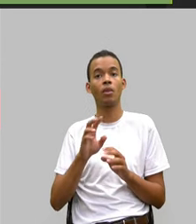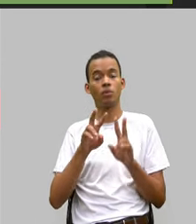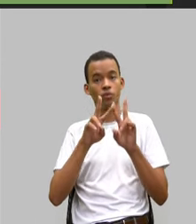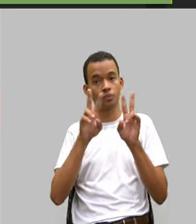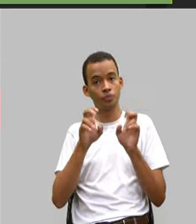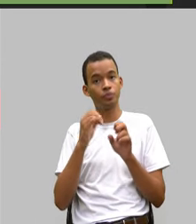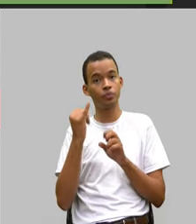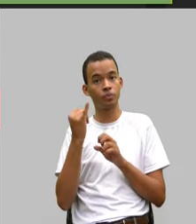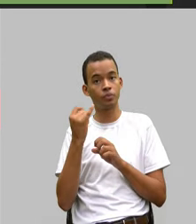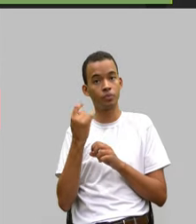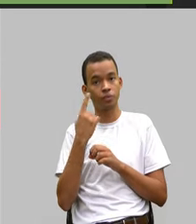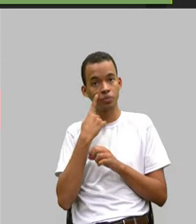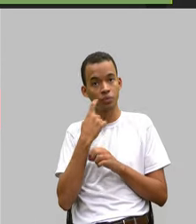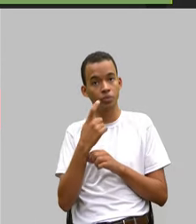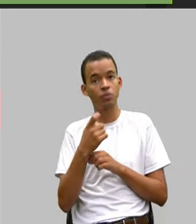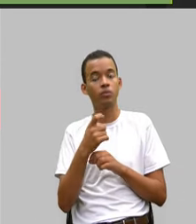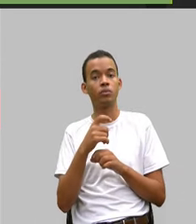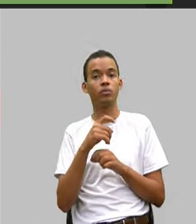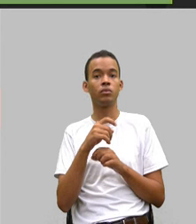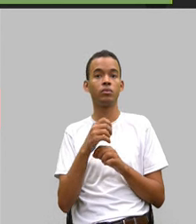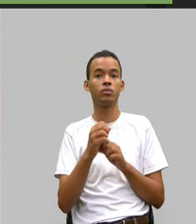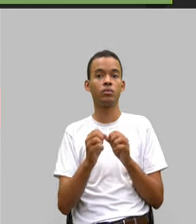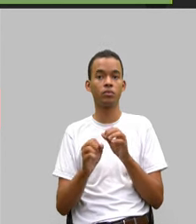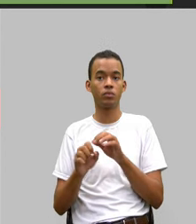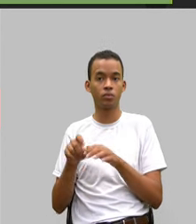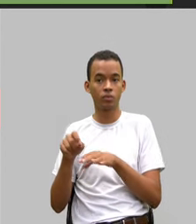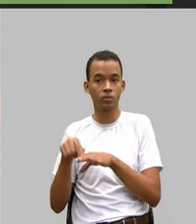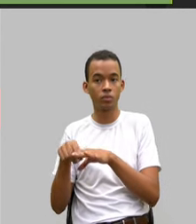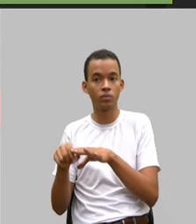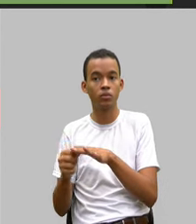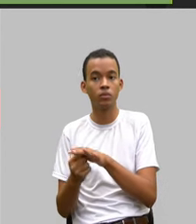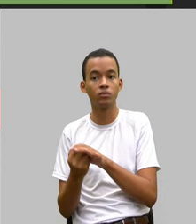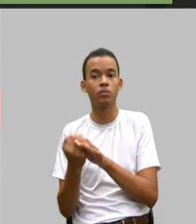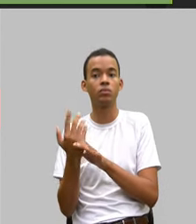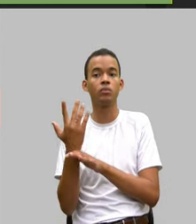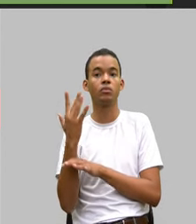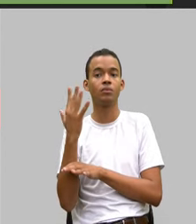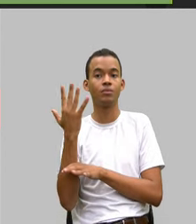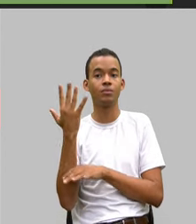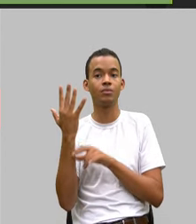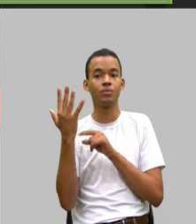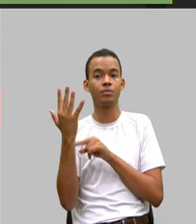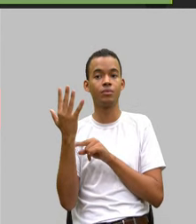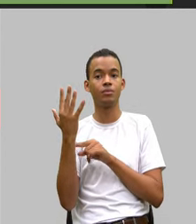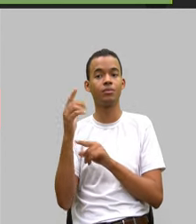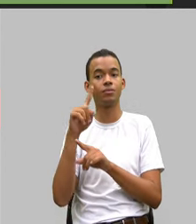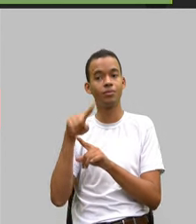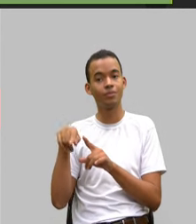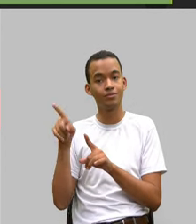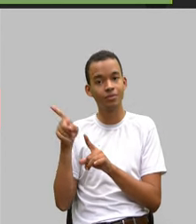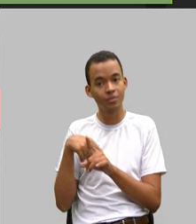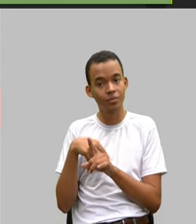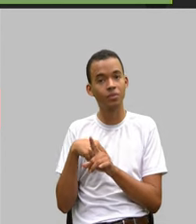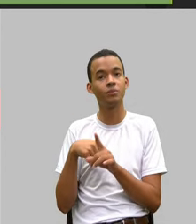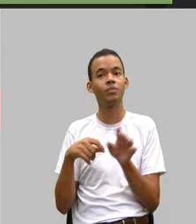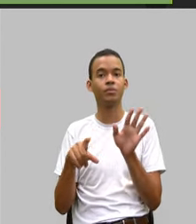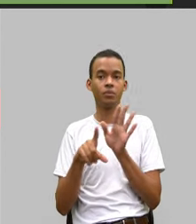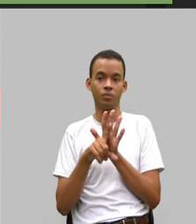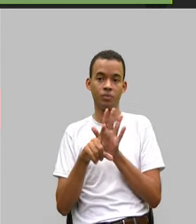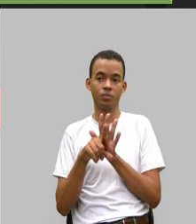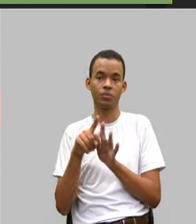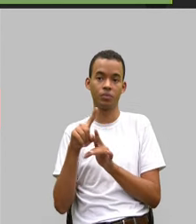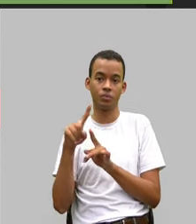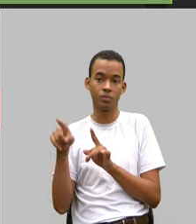proibida porque faltam estudos científicos por outro lado dificultam o desenvolvimento de estudos